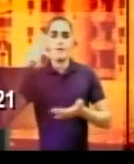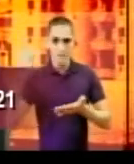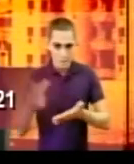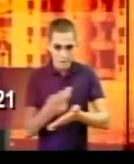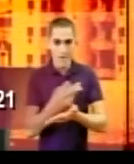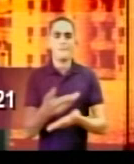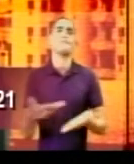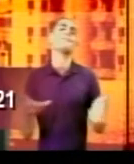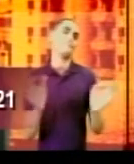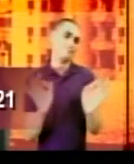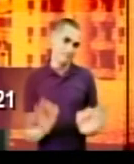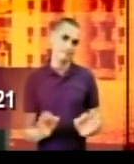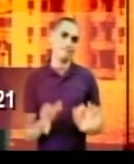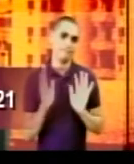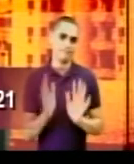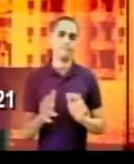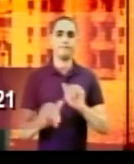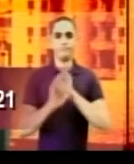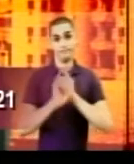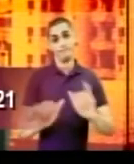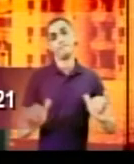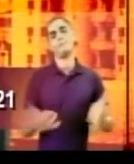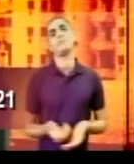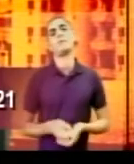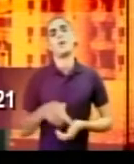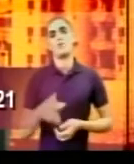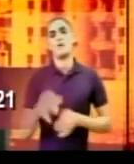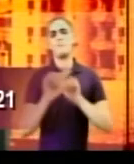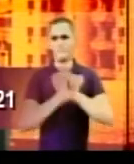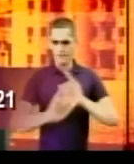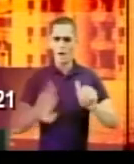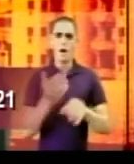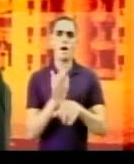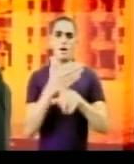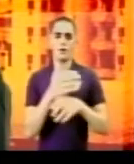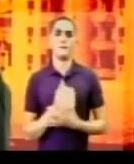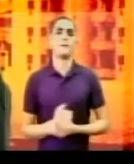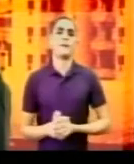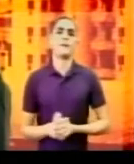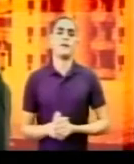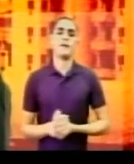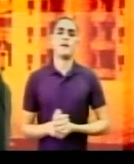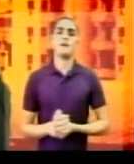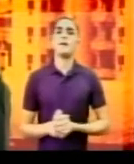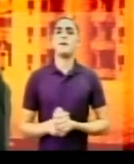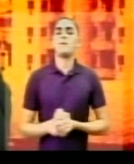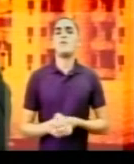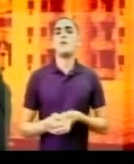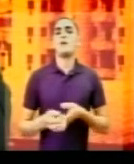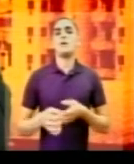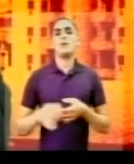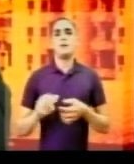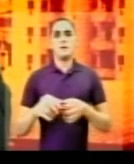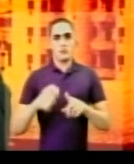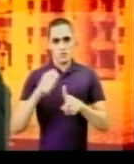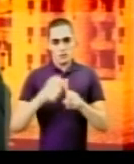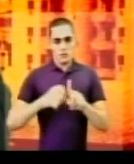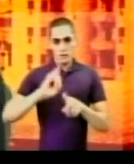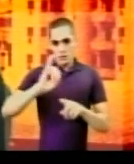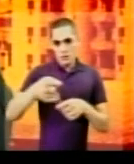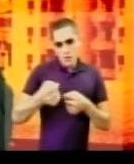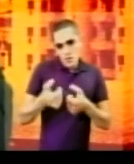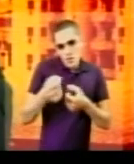Eu sempre falei para vocês, a partir do segunda quinzena de janeiro e o mês de